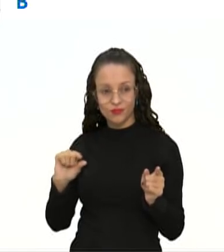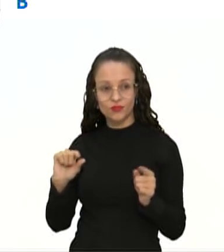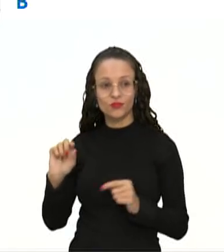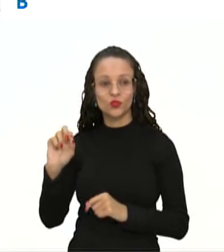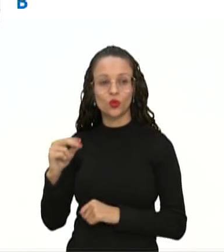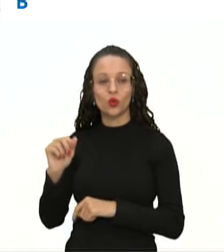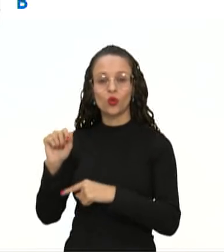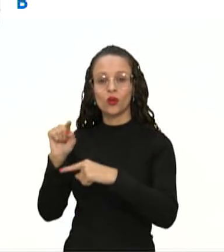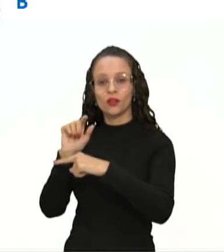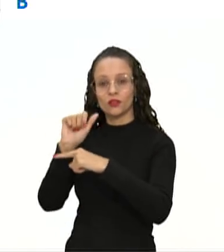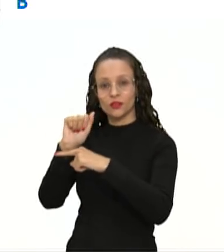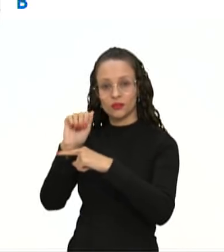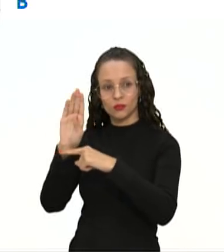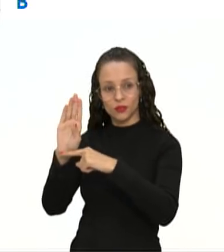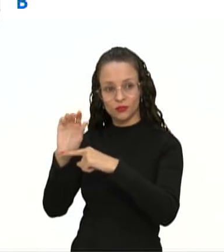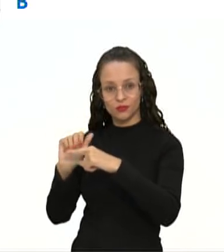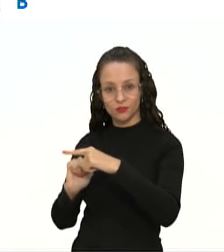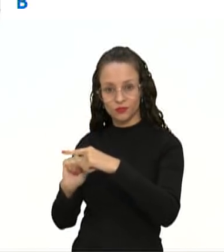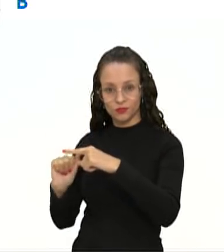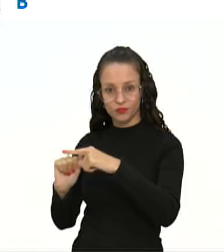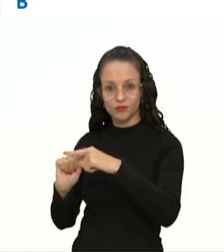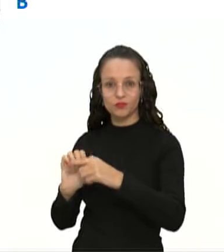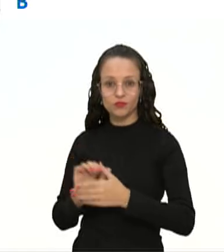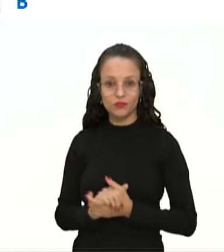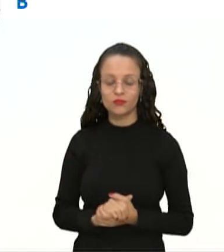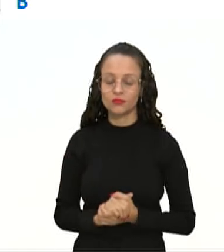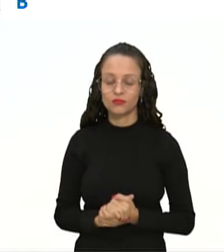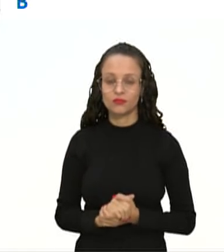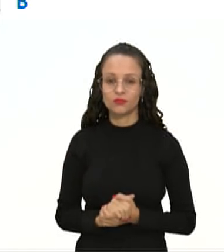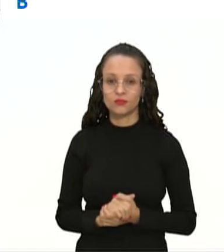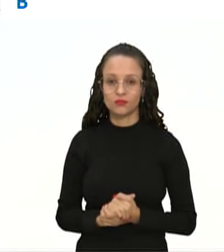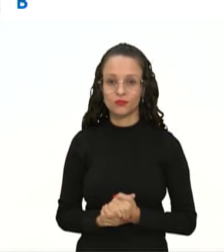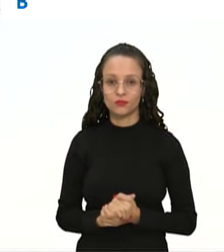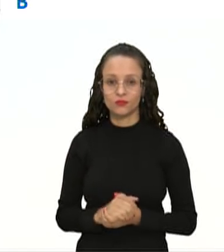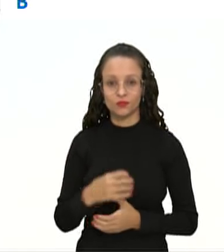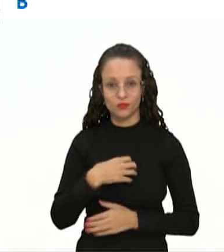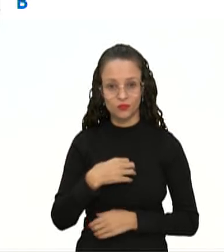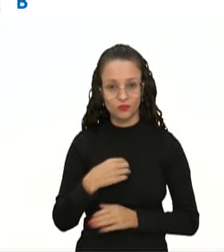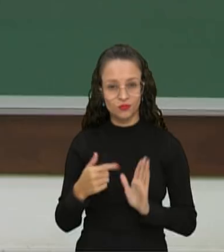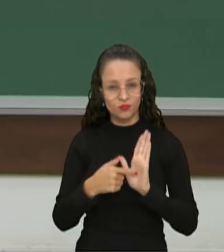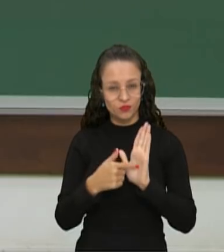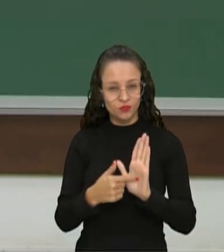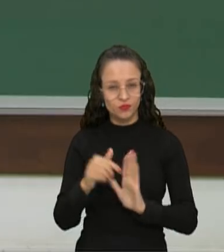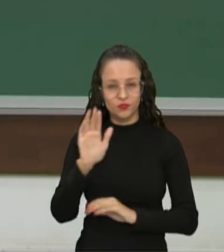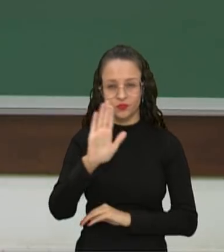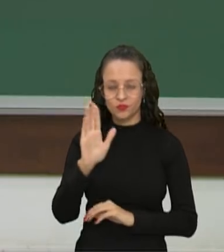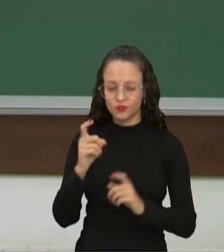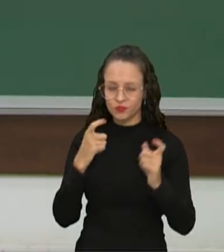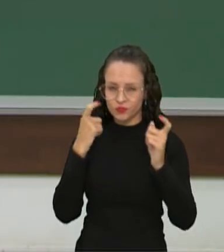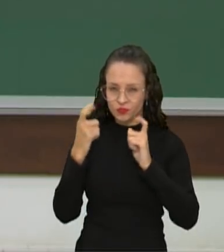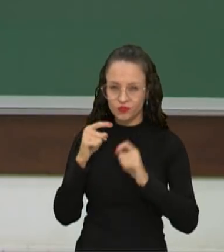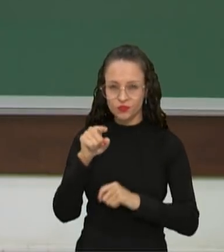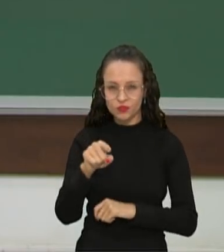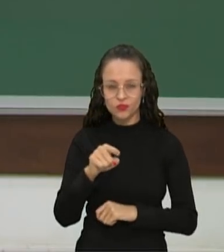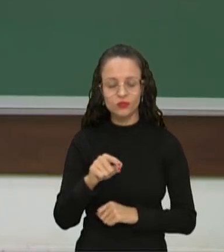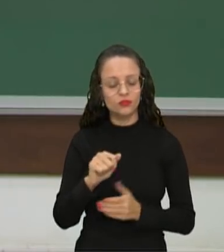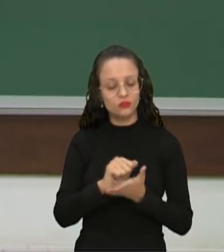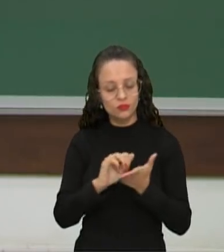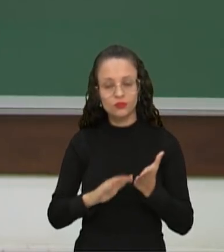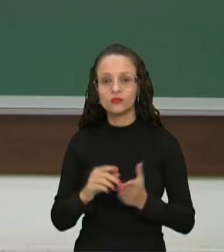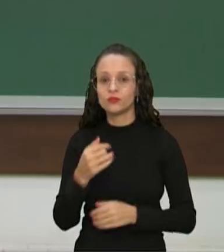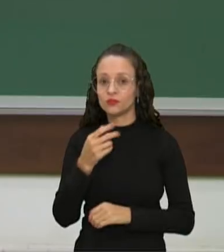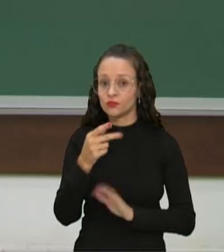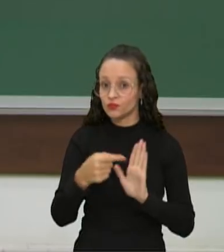Bzão em cima, barra, Azinho, Bzinho. São formas de representar. Mas não fiquem se preocupando muito com isso, porque o exercício vai dizer para